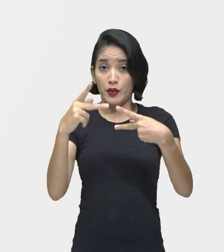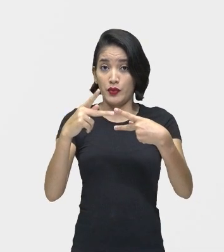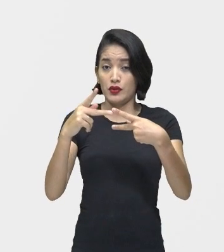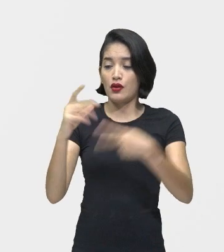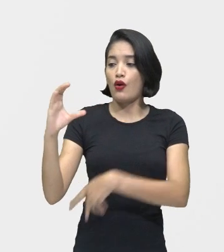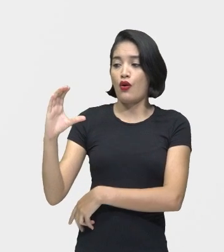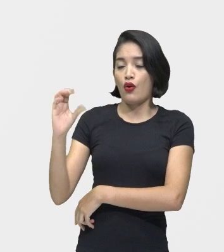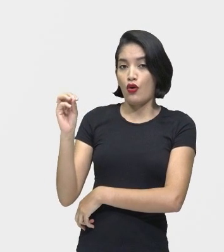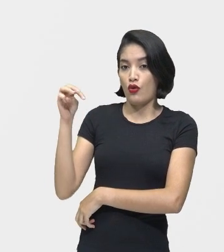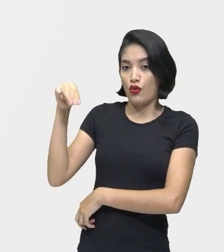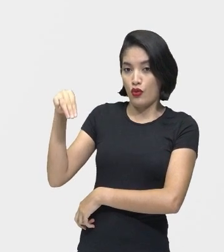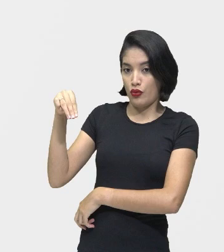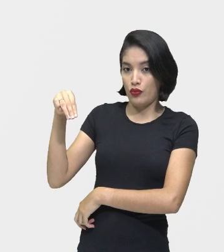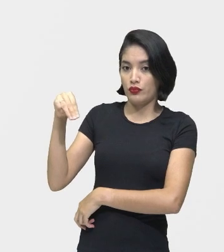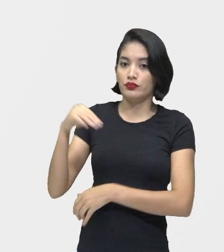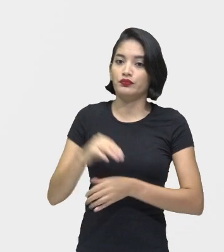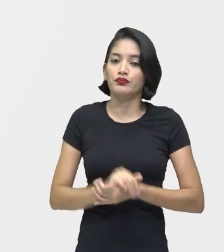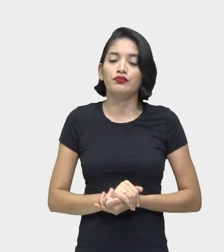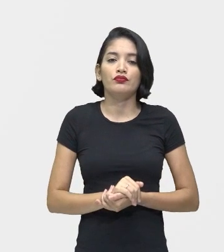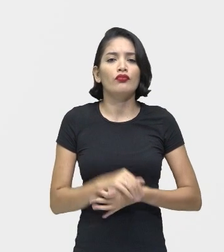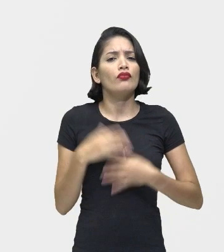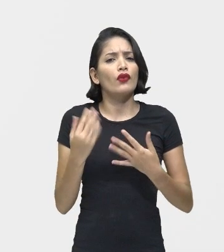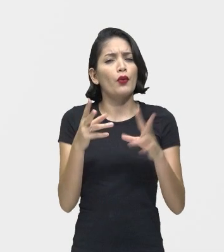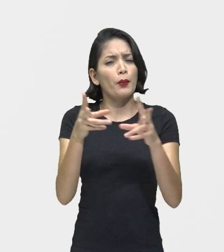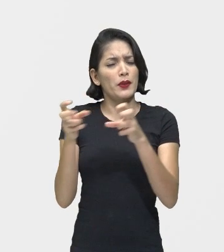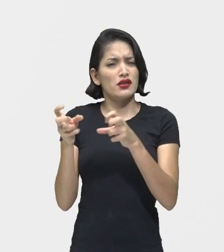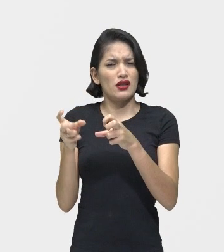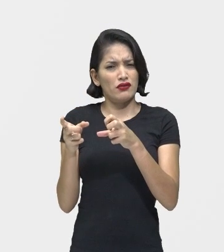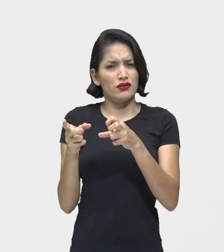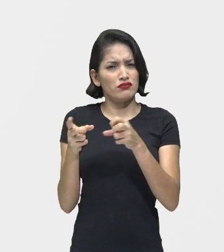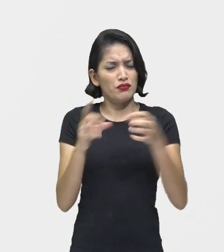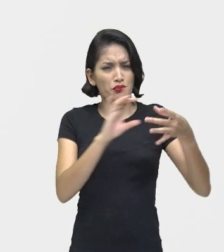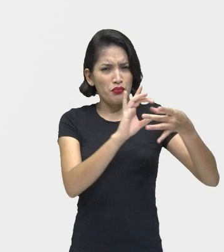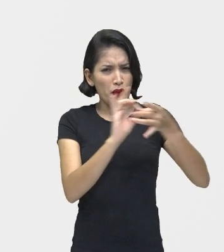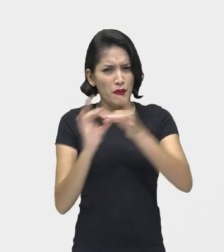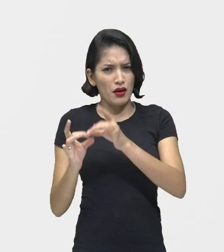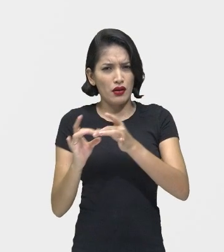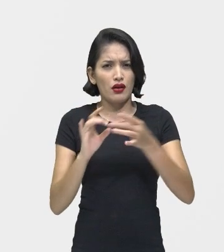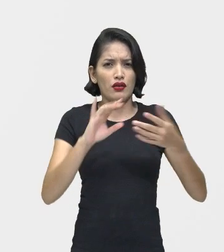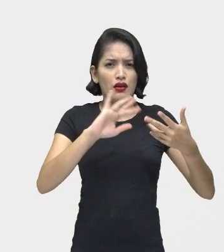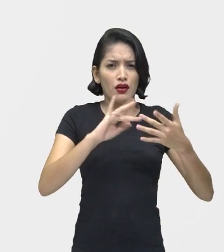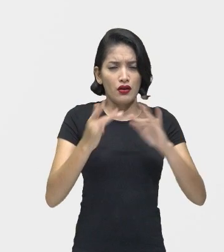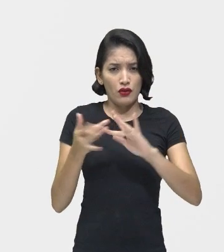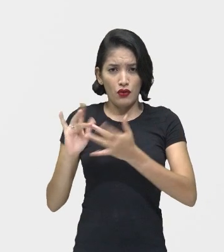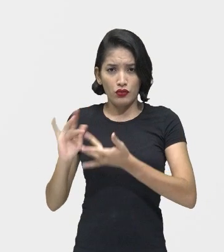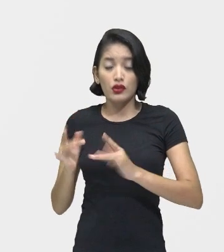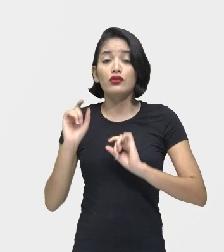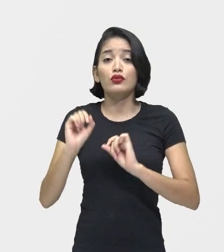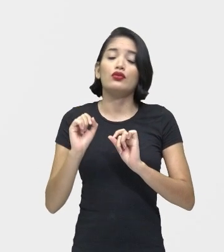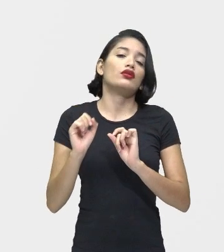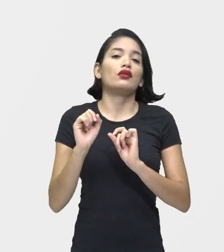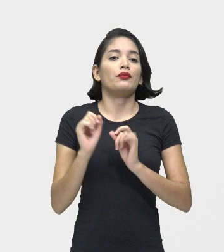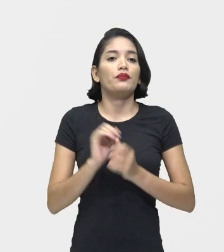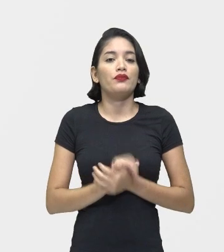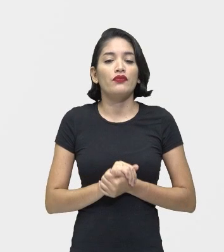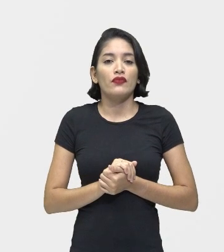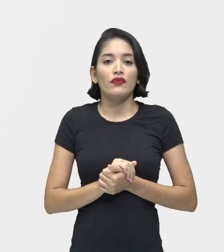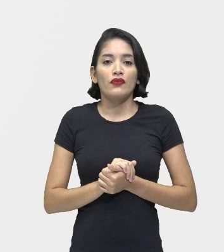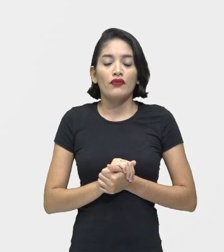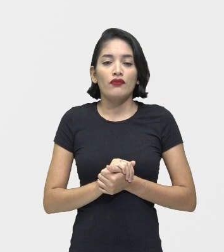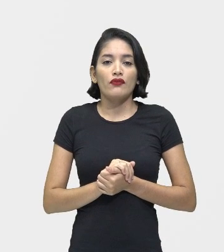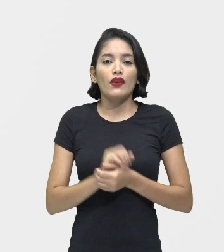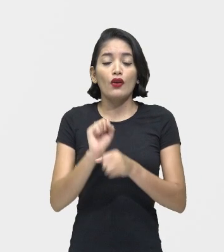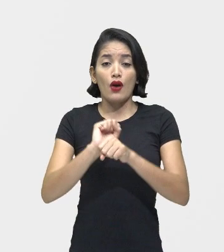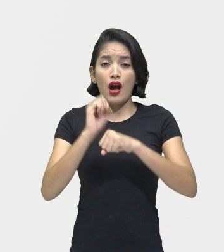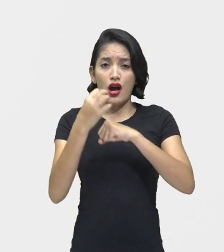com. Então, notem que nesse contexto, ele é um advérbio de modo. Por